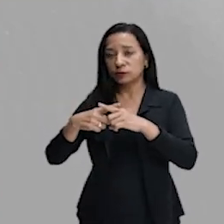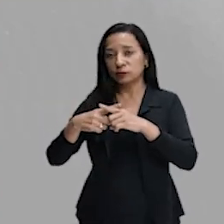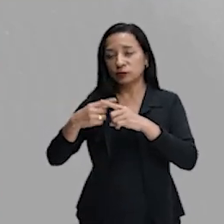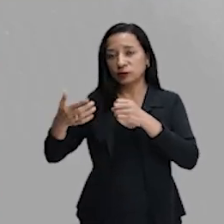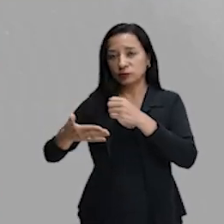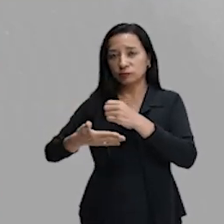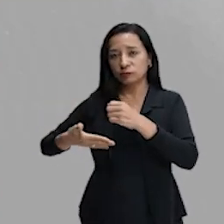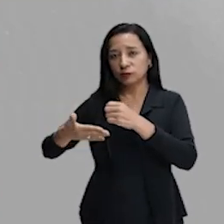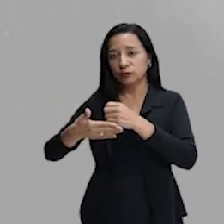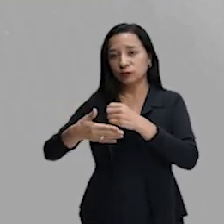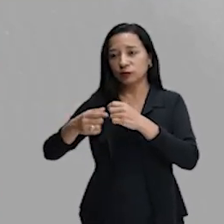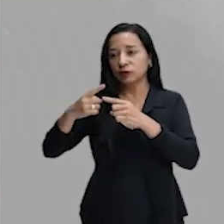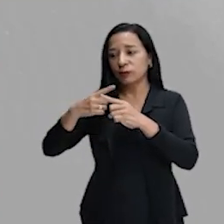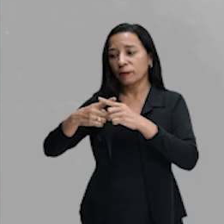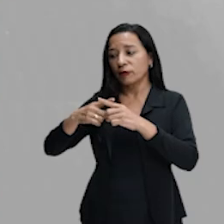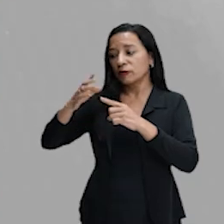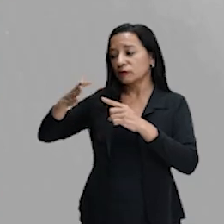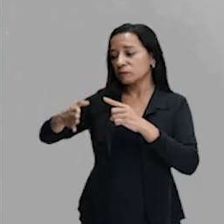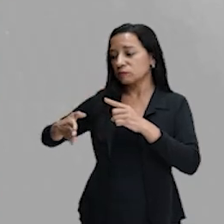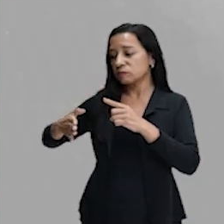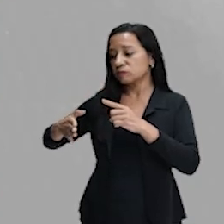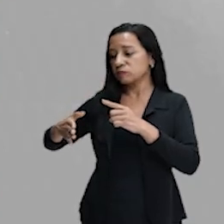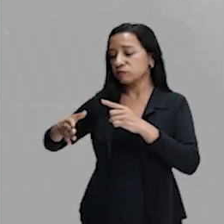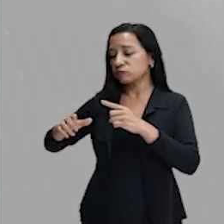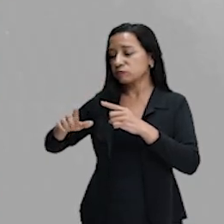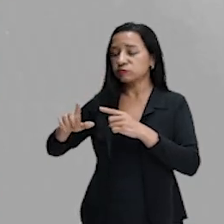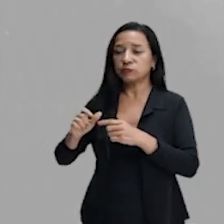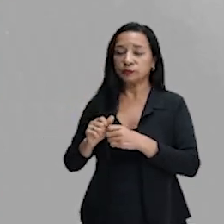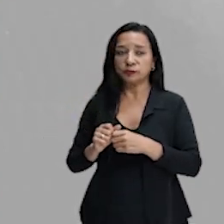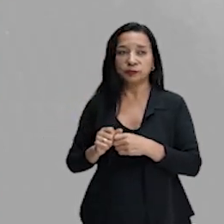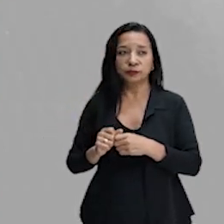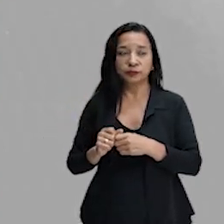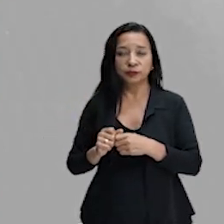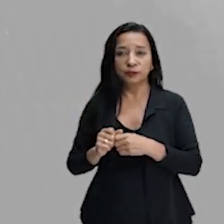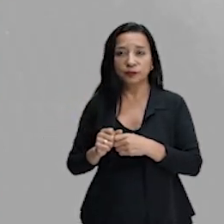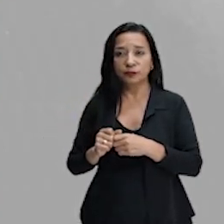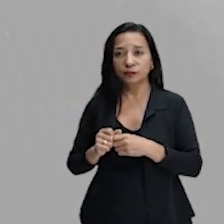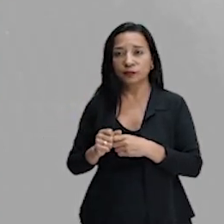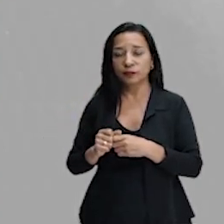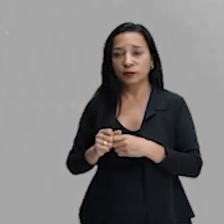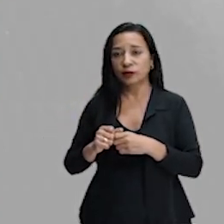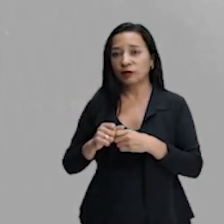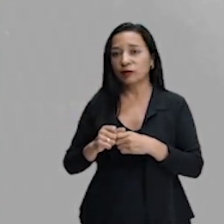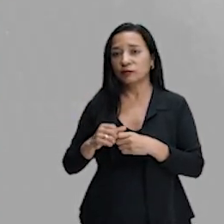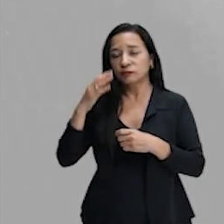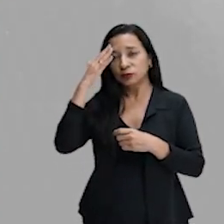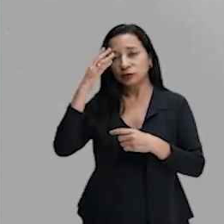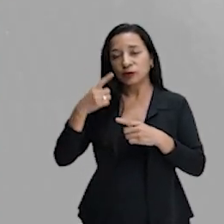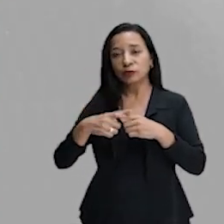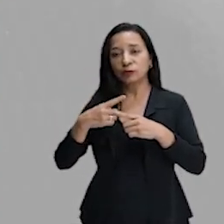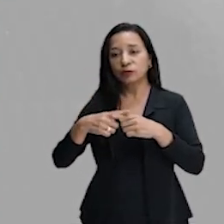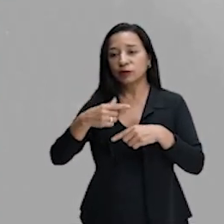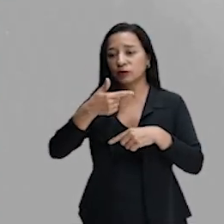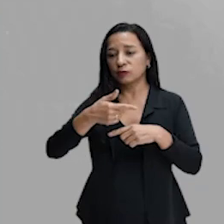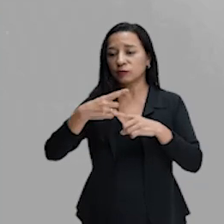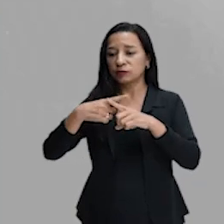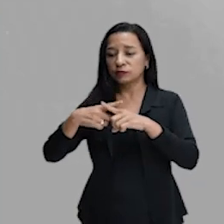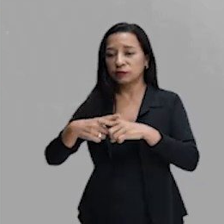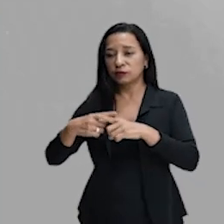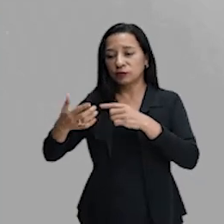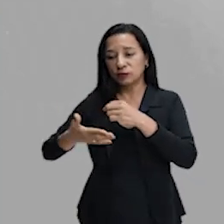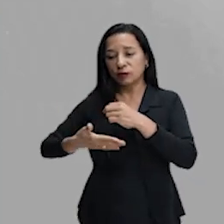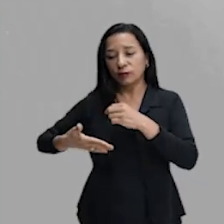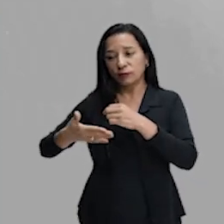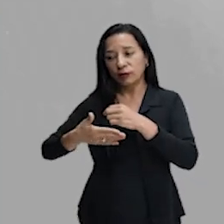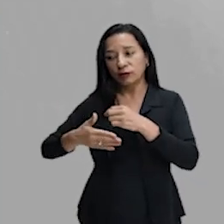área lateral certo entenderam porque duas vezes área da base porque no Prisma Você tem uma base inferior